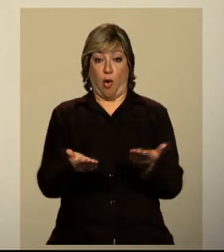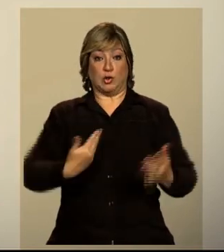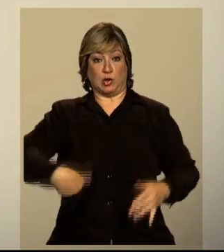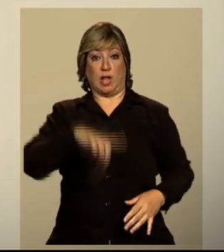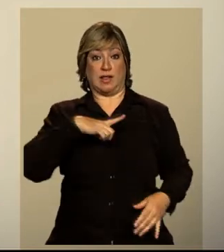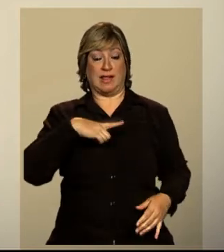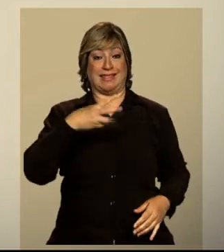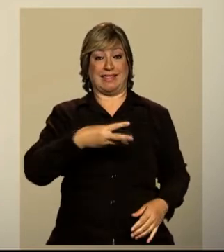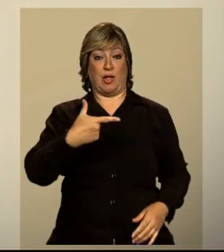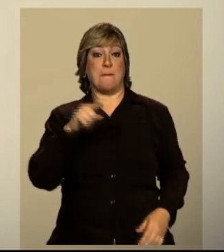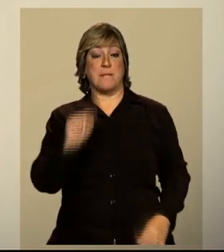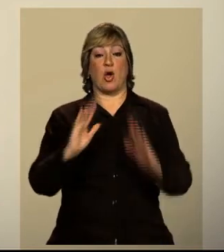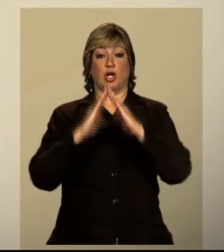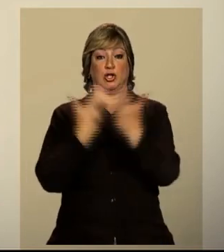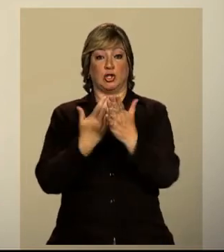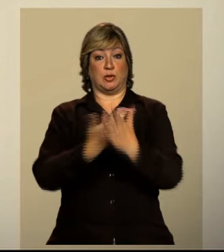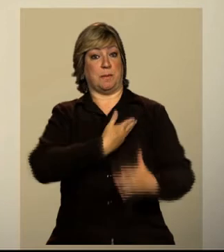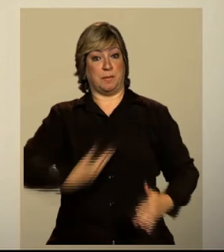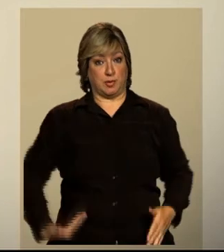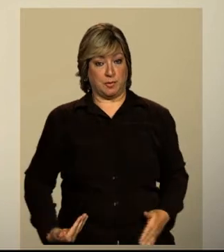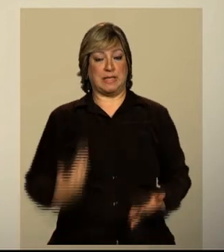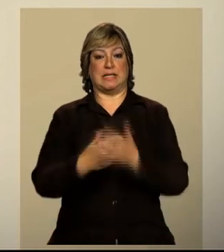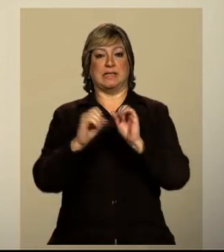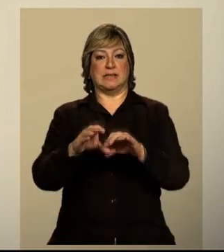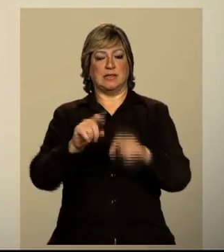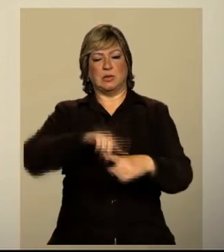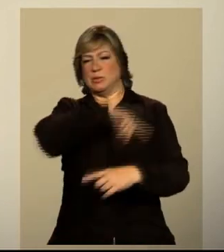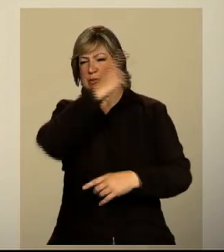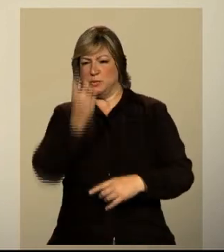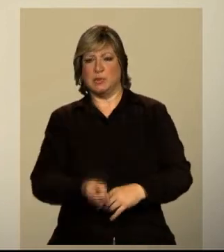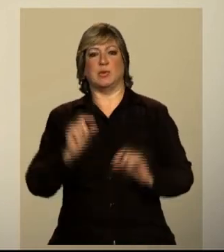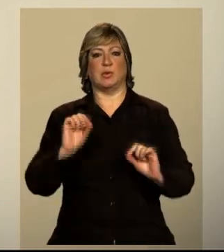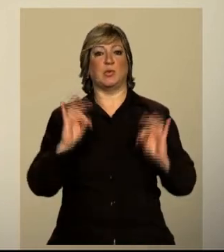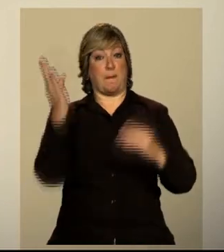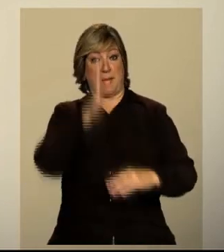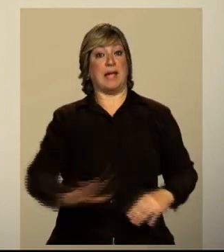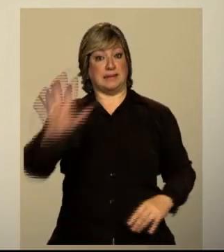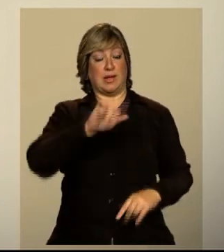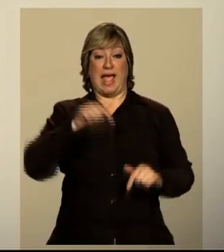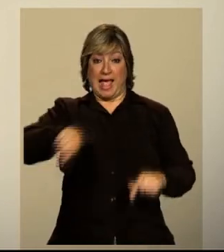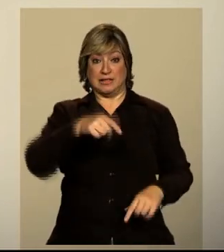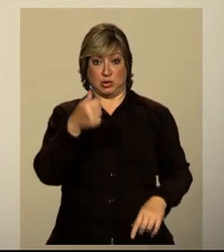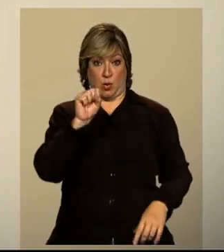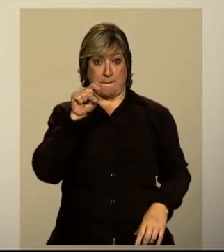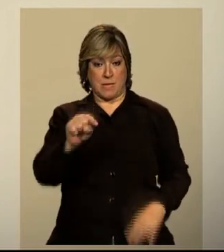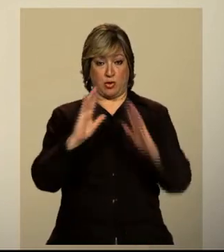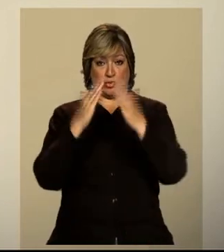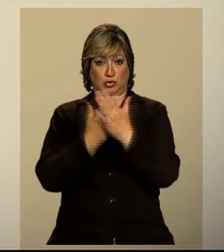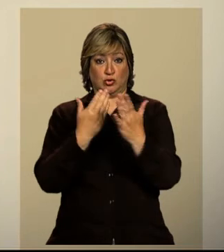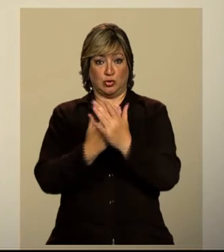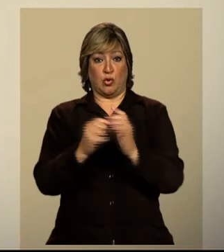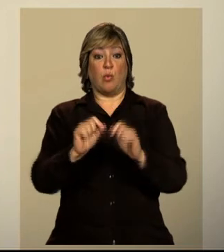nós temos 32 mil escolas públicas com ensino integral em todo o país essas 18 mil